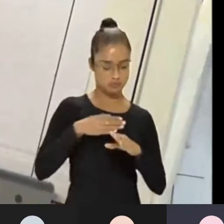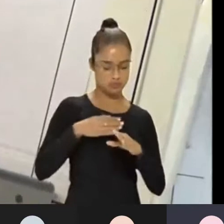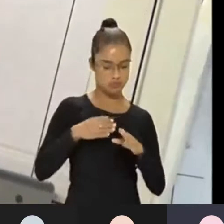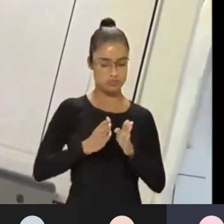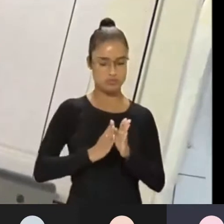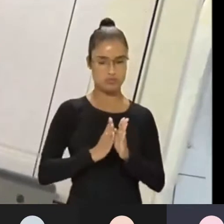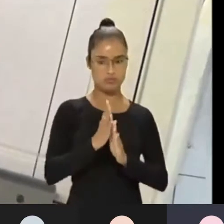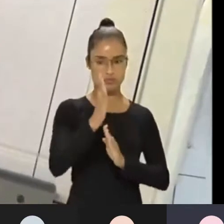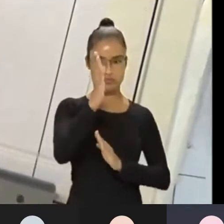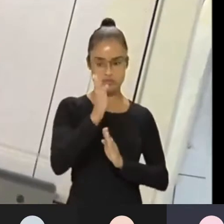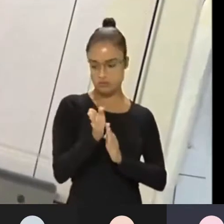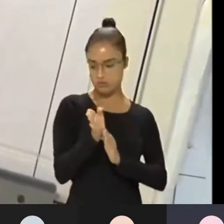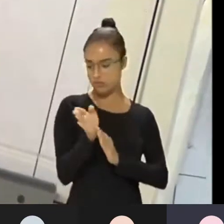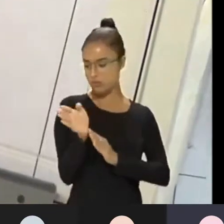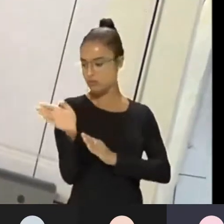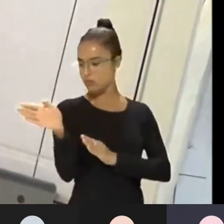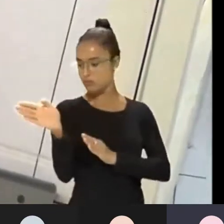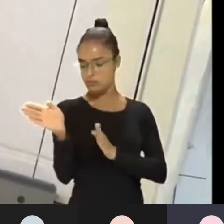faço o eixo da esquerda.